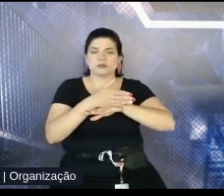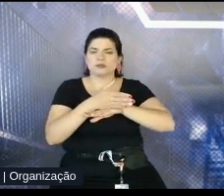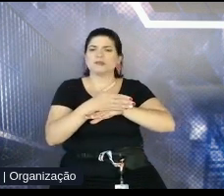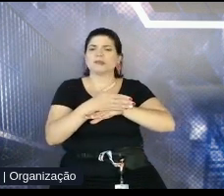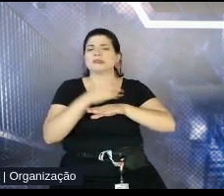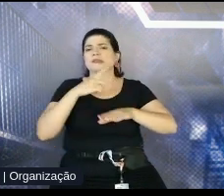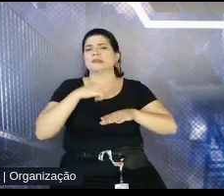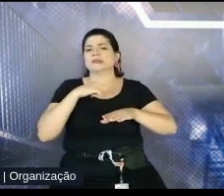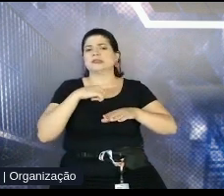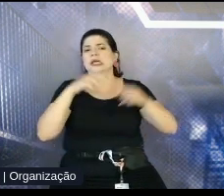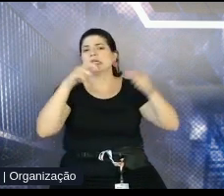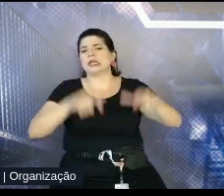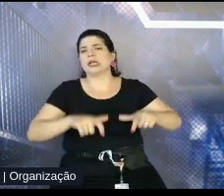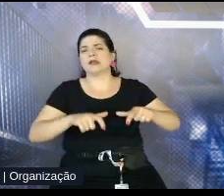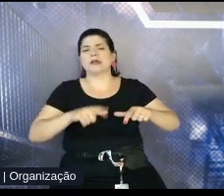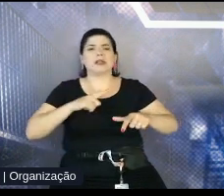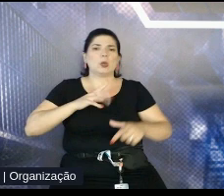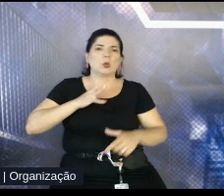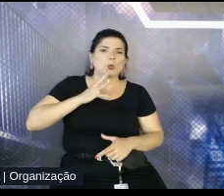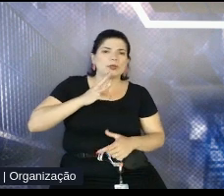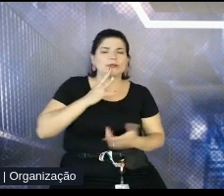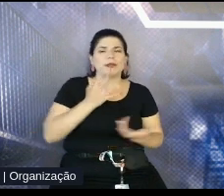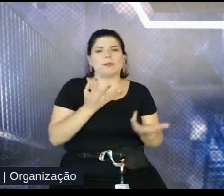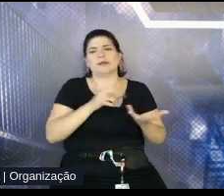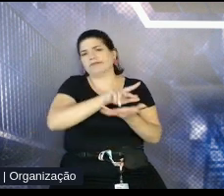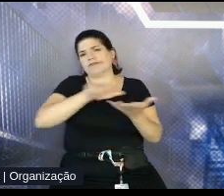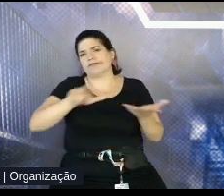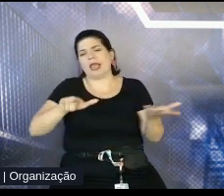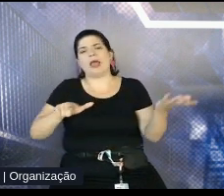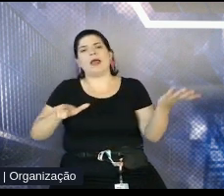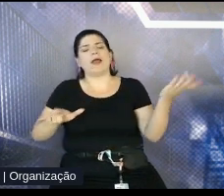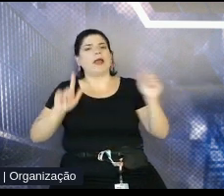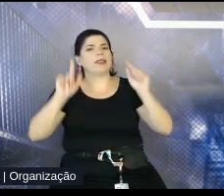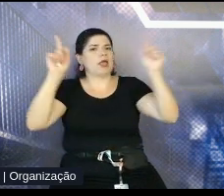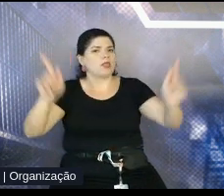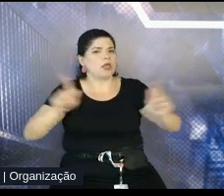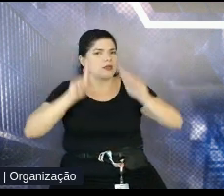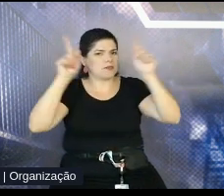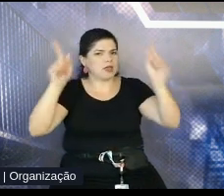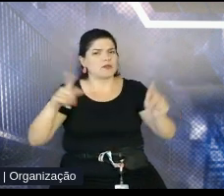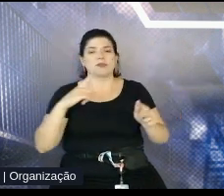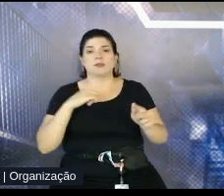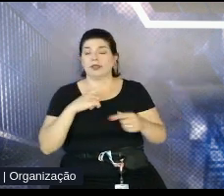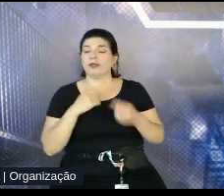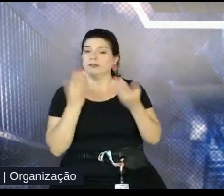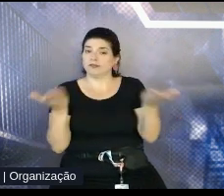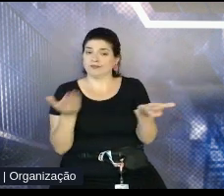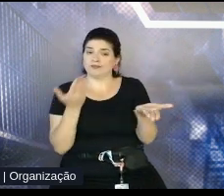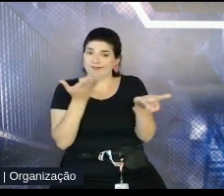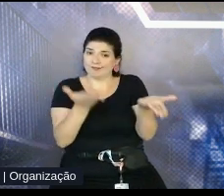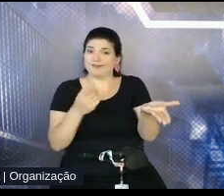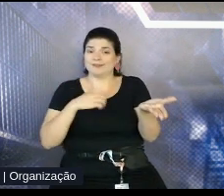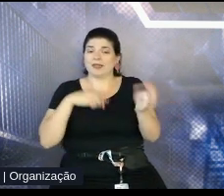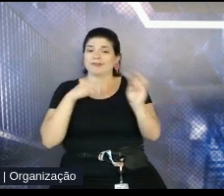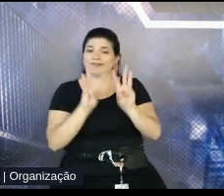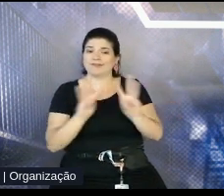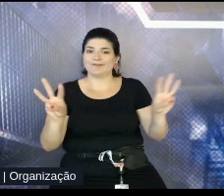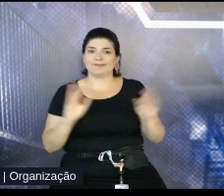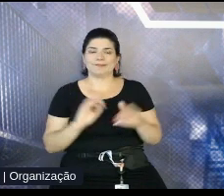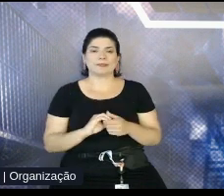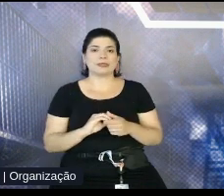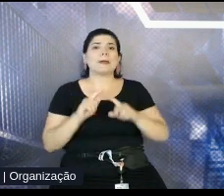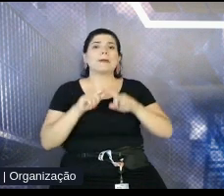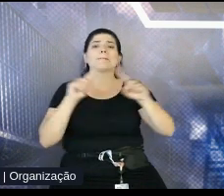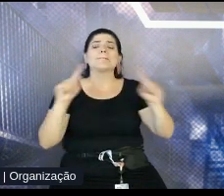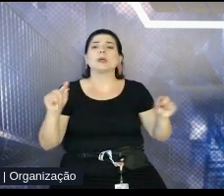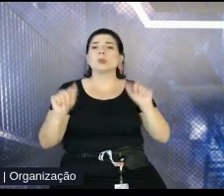de conhecimento, de conteúdo, de entretenimento que está disponível hoje aí, né? Só que a gente vê um grande